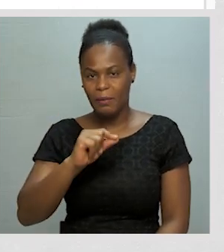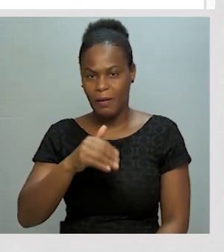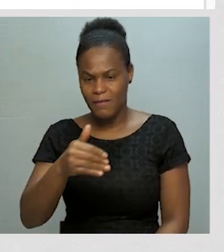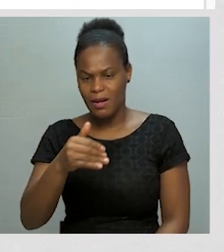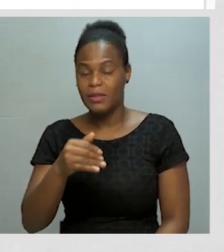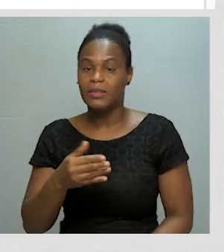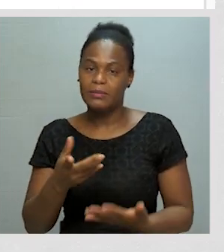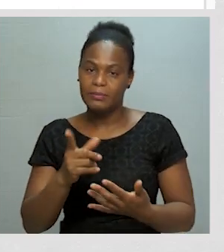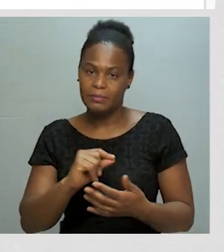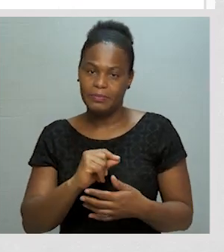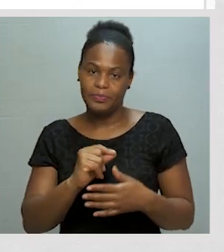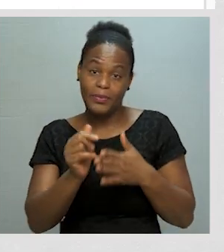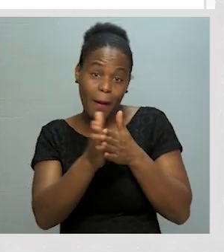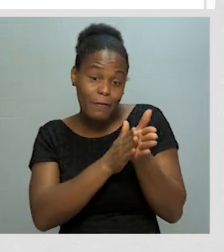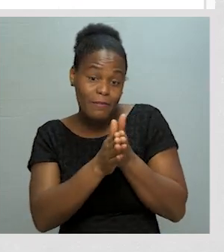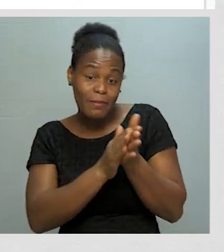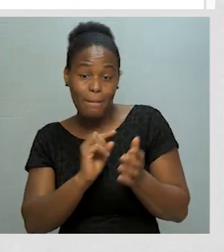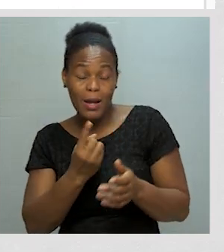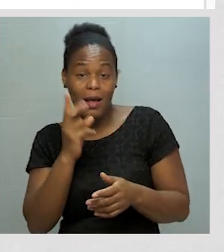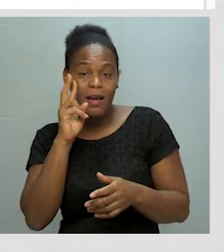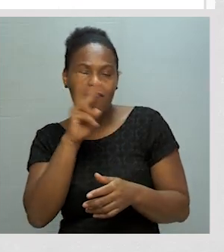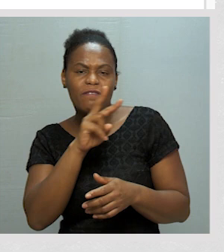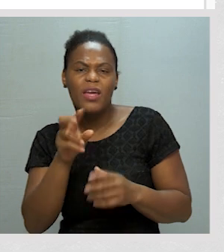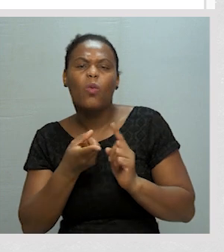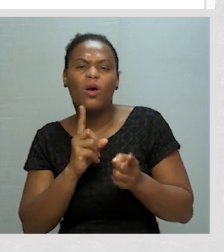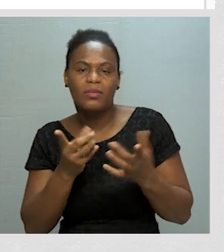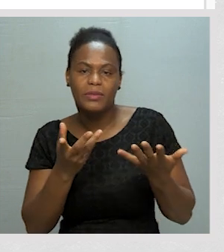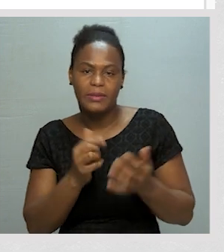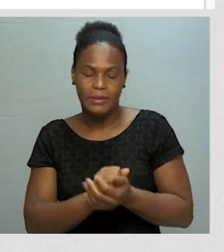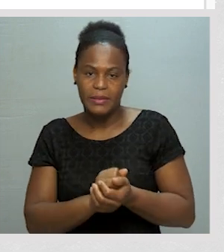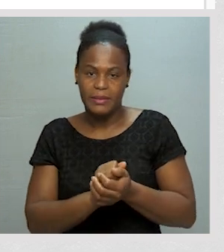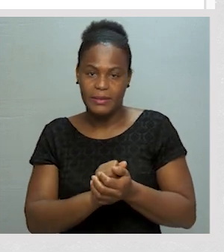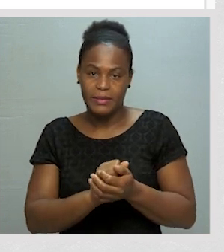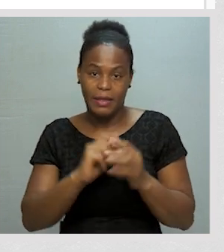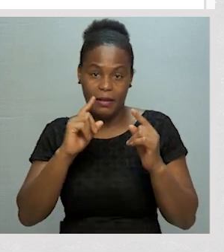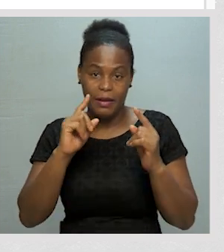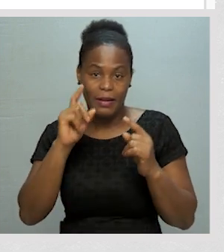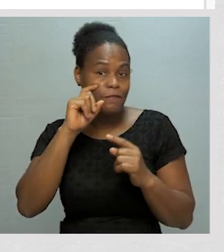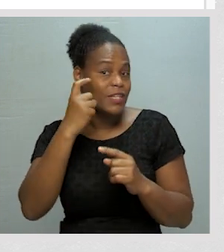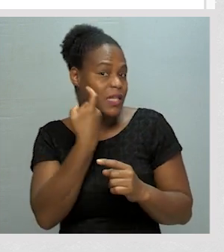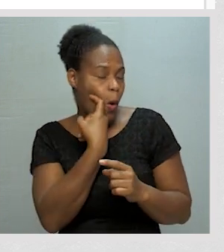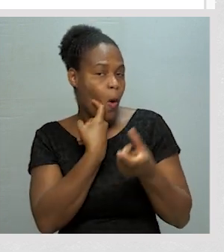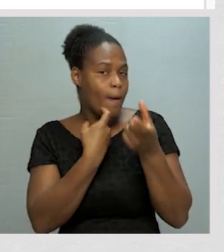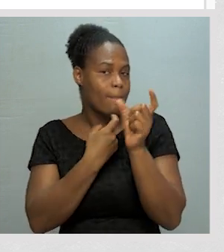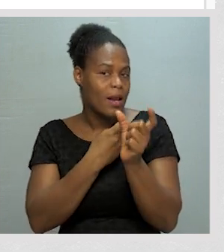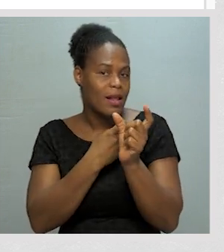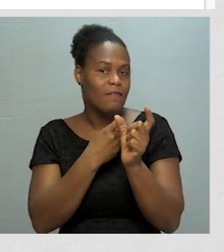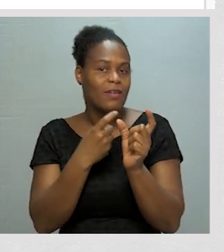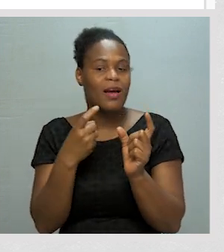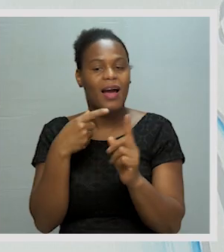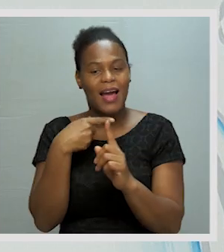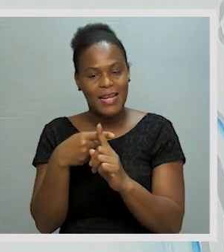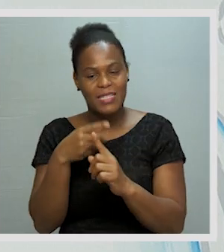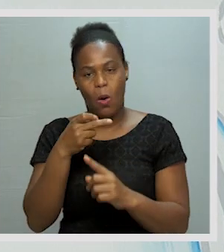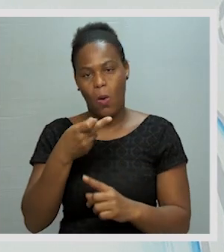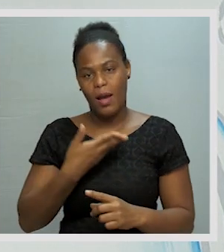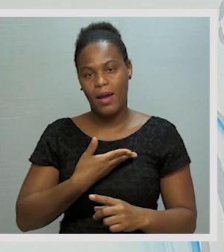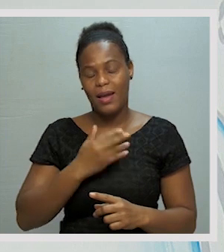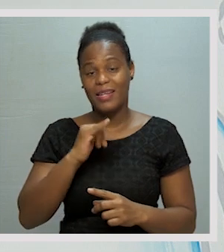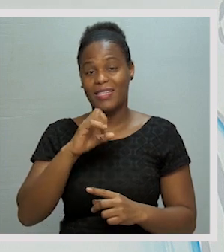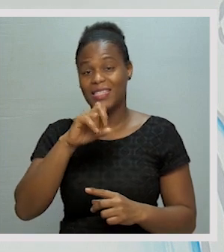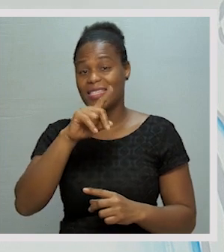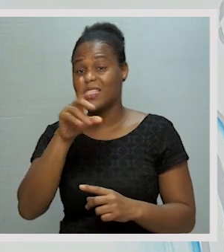também o juntar, não é? E para juntarmos, para adicionarmos, nós